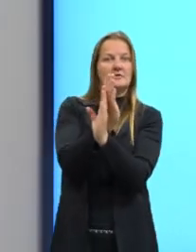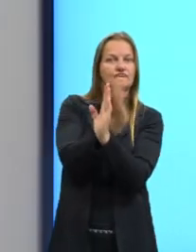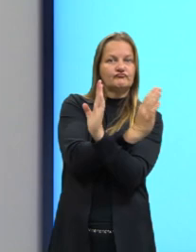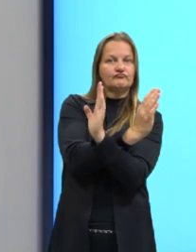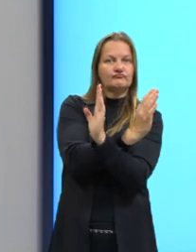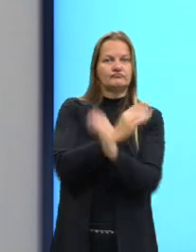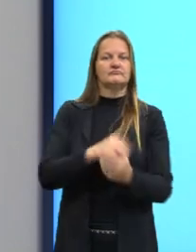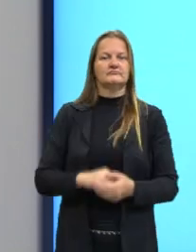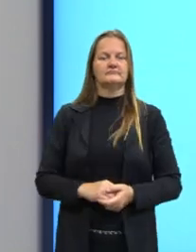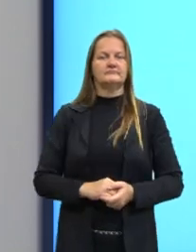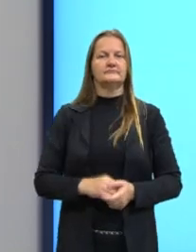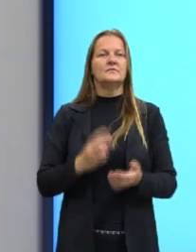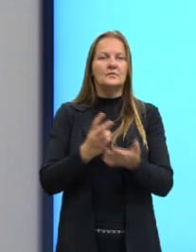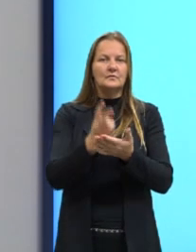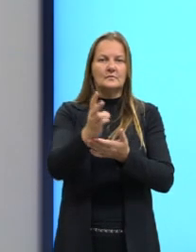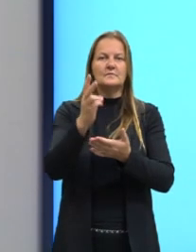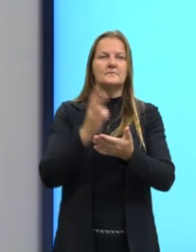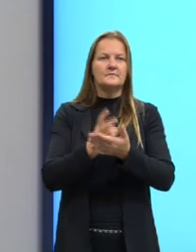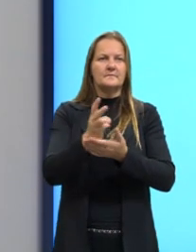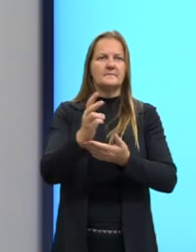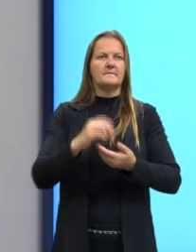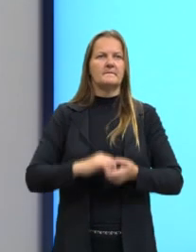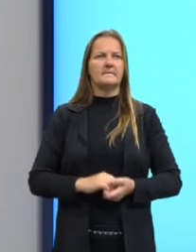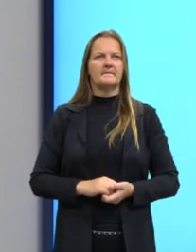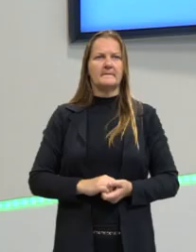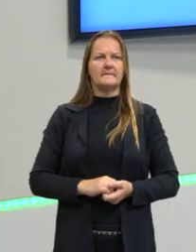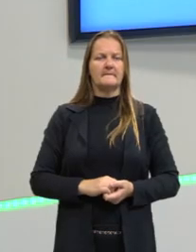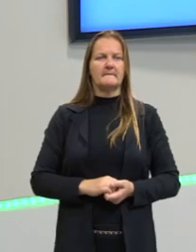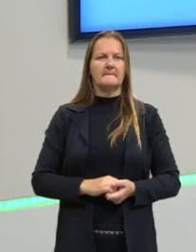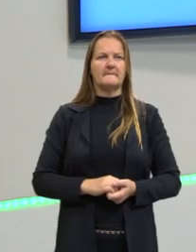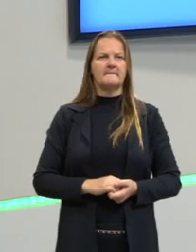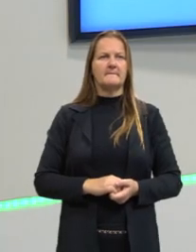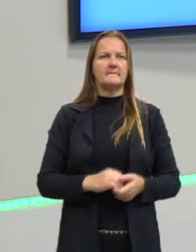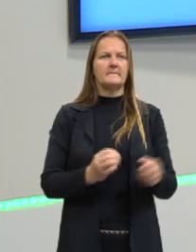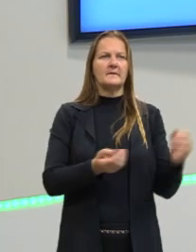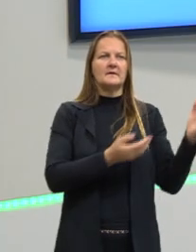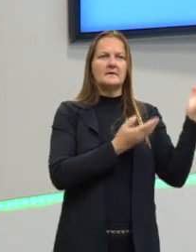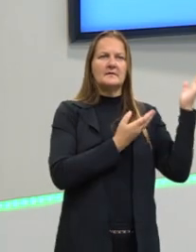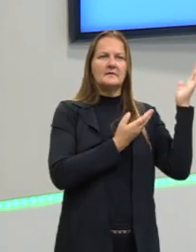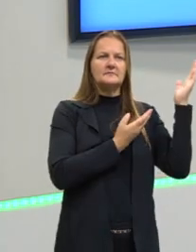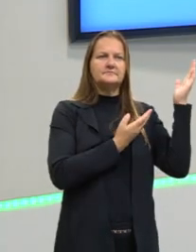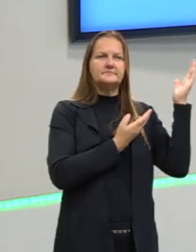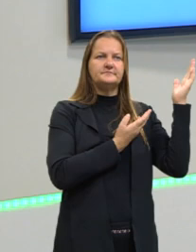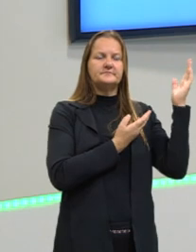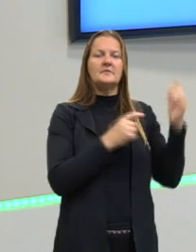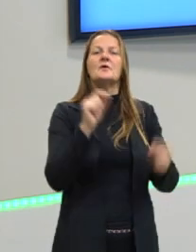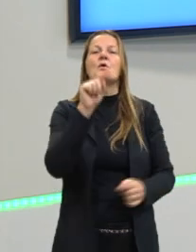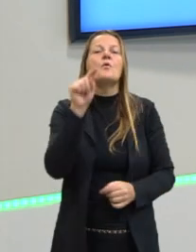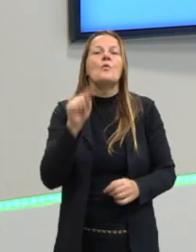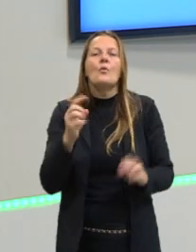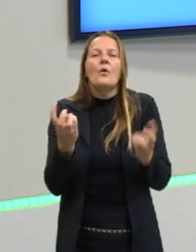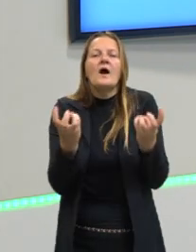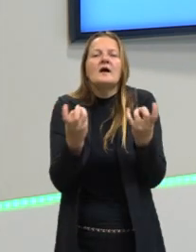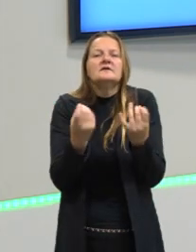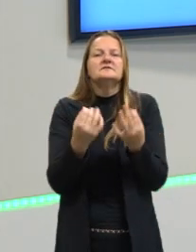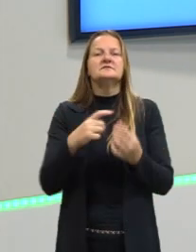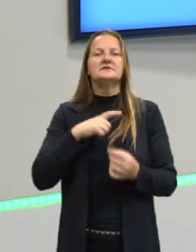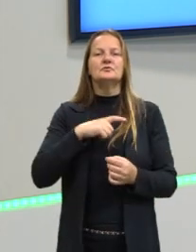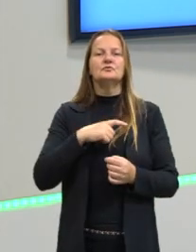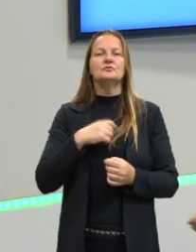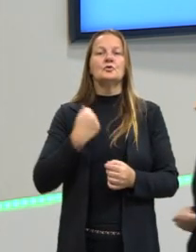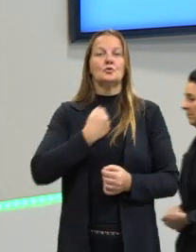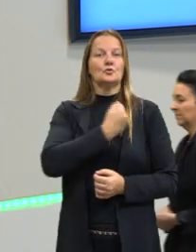continuando então e aqui então quais são os números irracionais